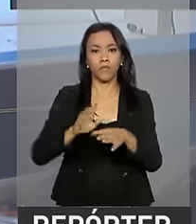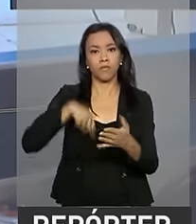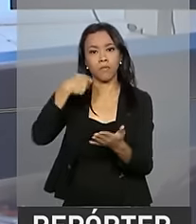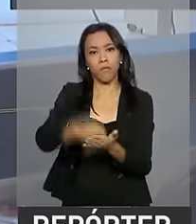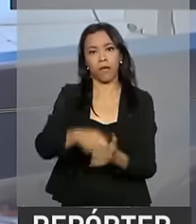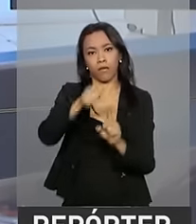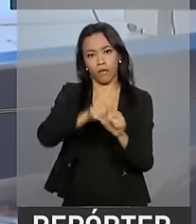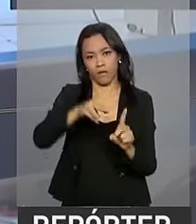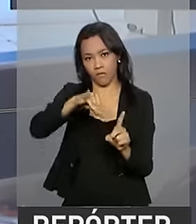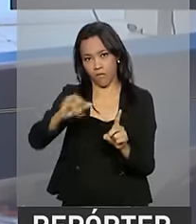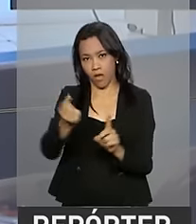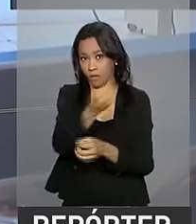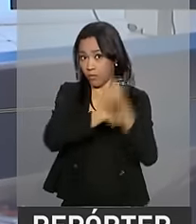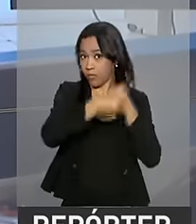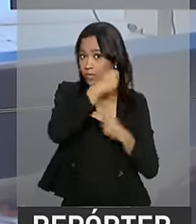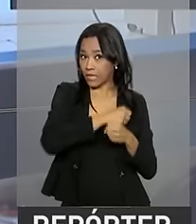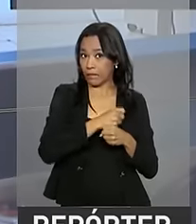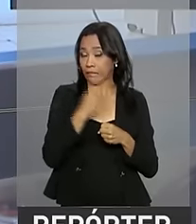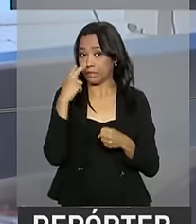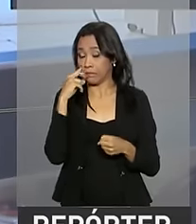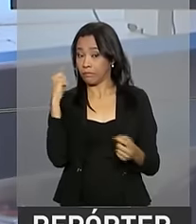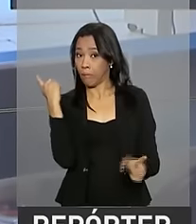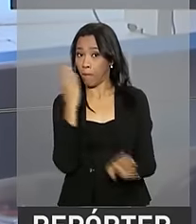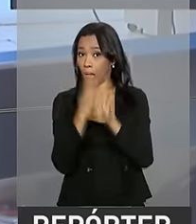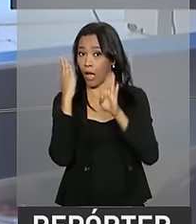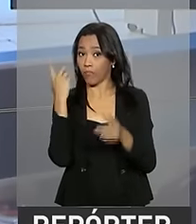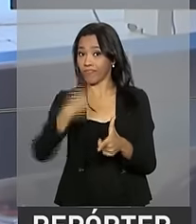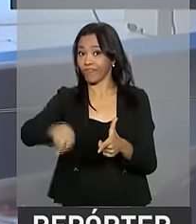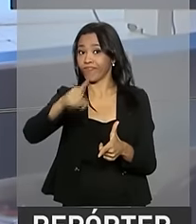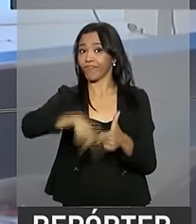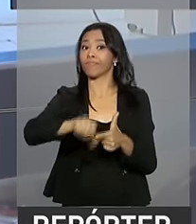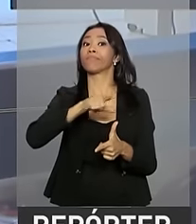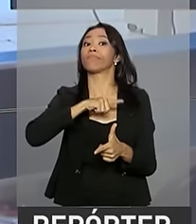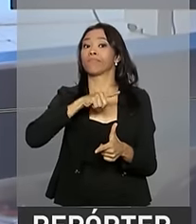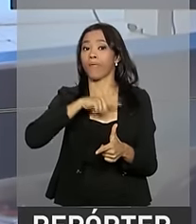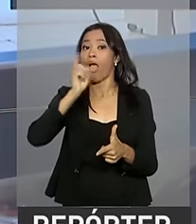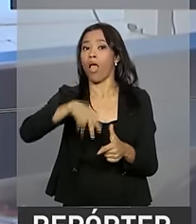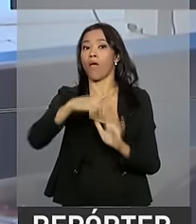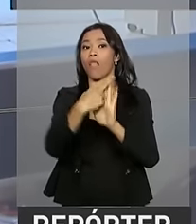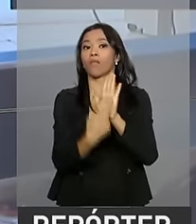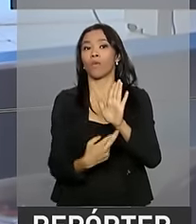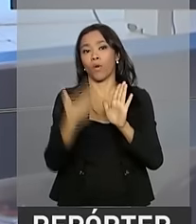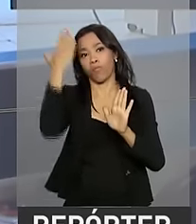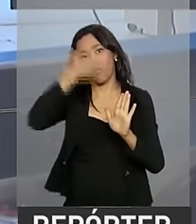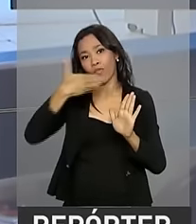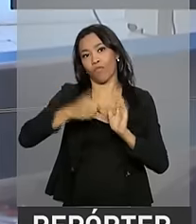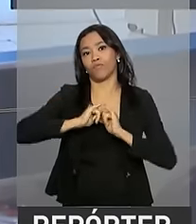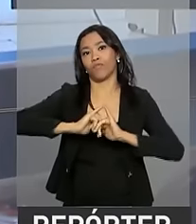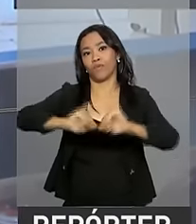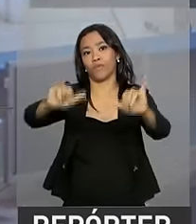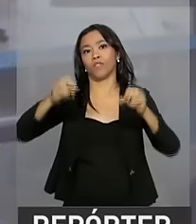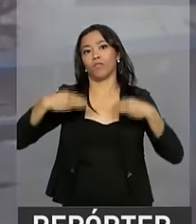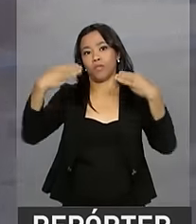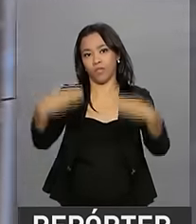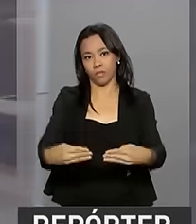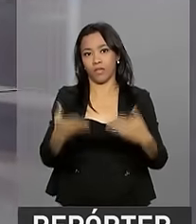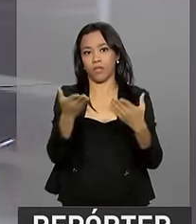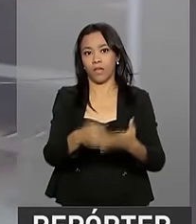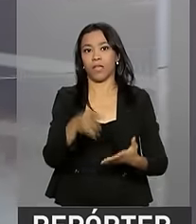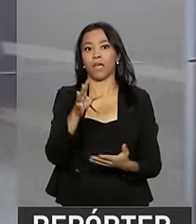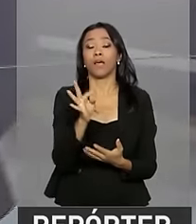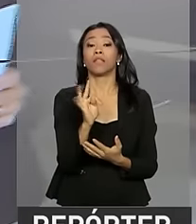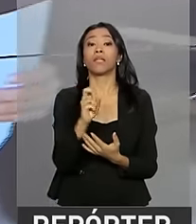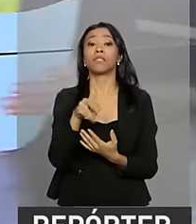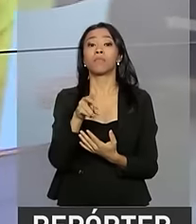do ano passado apresentaram indícios de ir regularidades é o que mostra um relatório do Ministério da Transparência e a repórter Paula